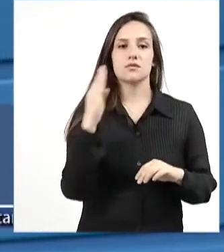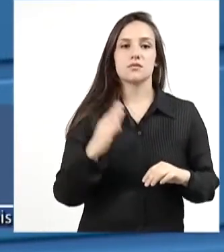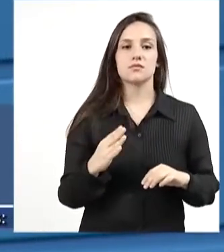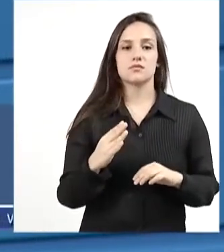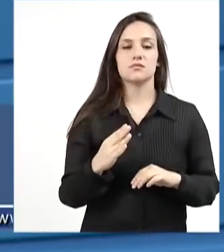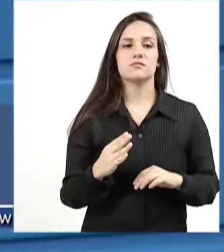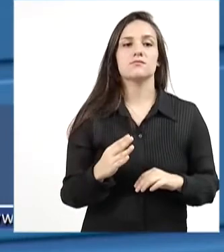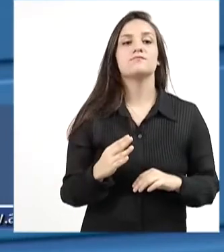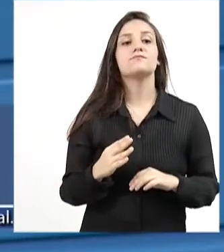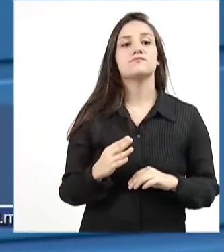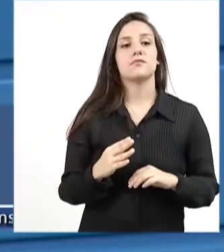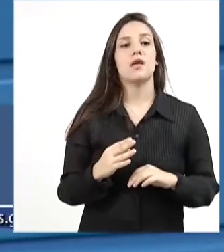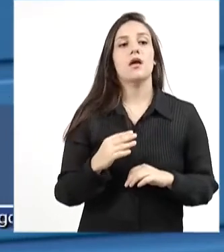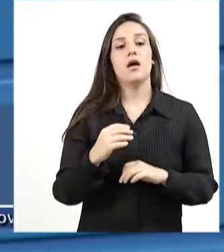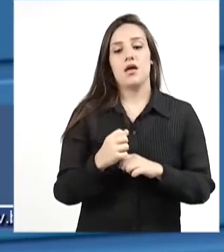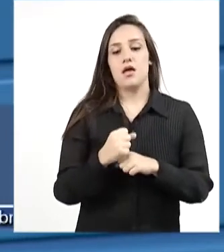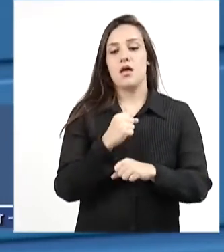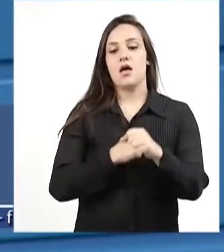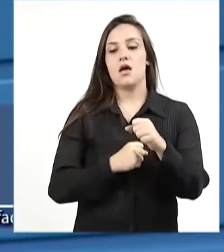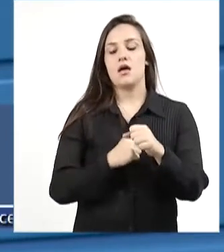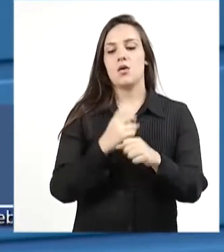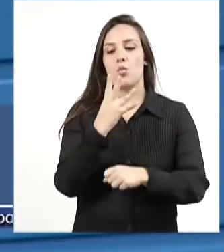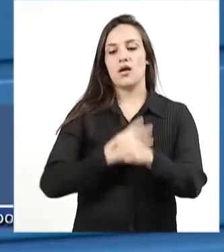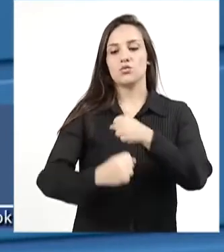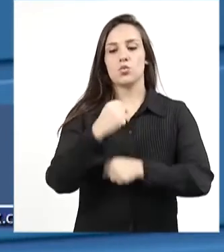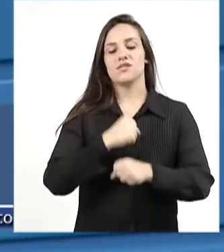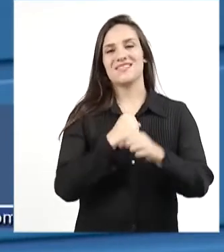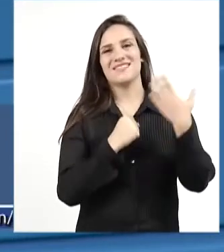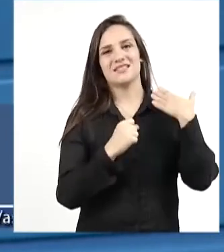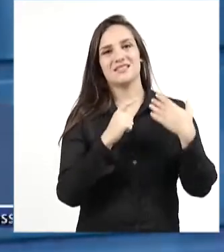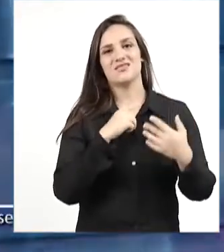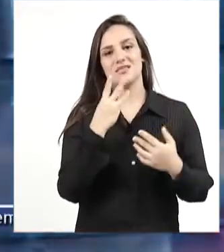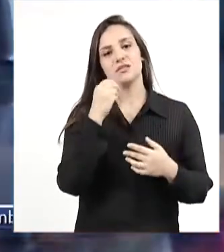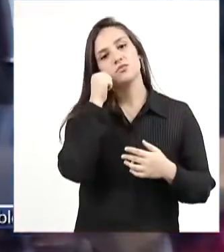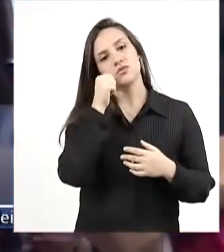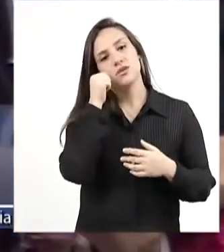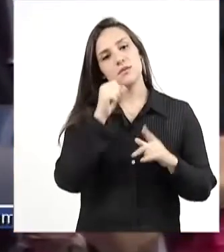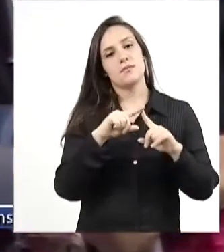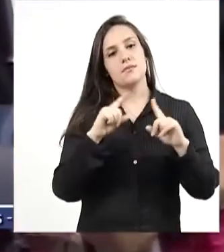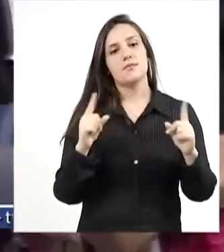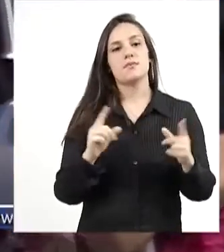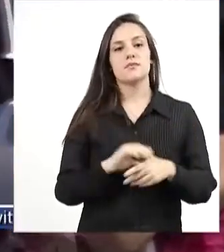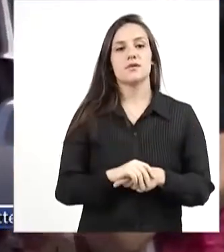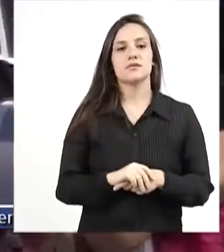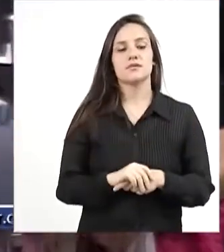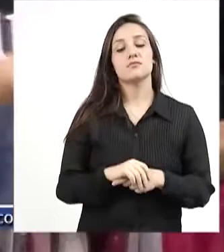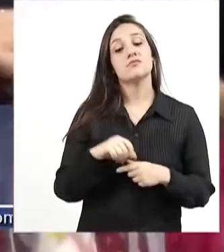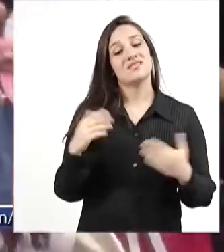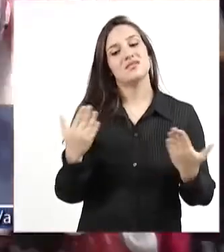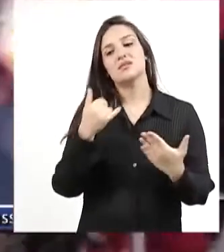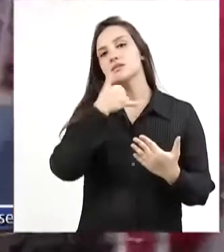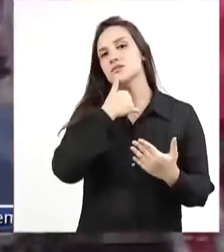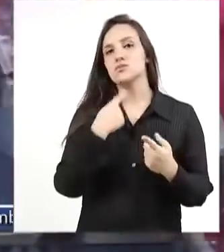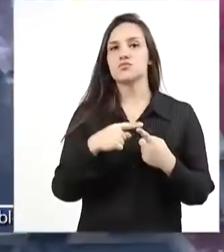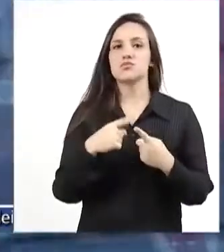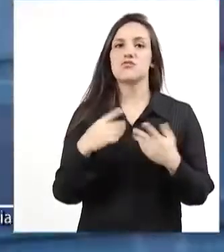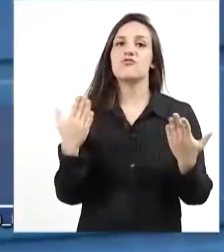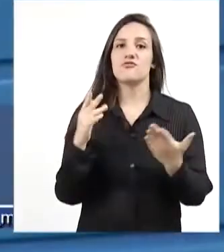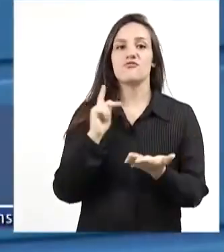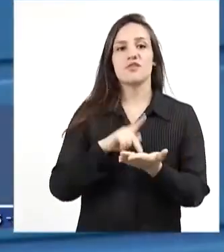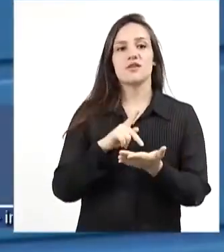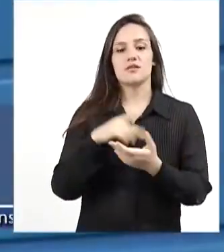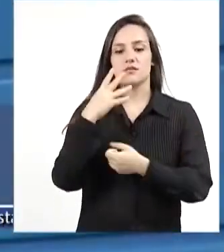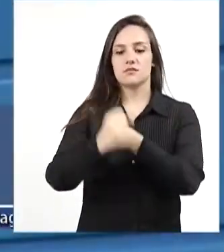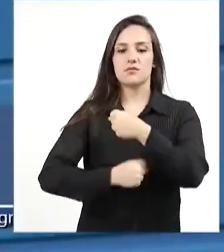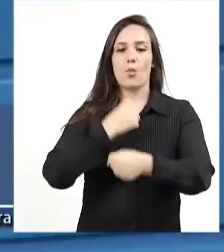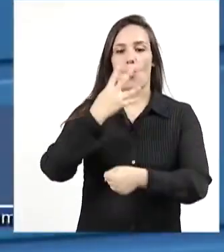3 mulheres nesta casa e, obviamente, que uma representatividade muito forte. Infelizmente, nessa legislatura, nós não tivemos